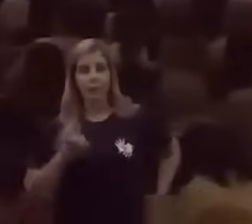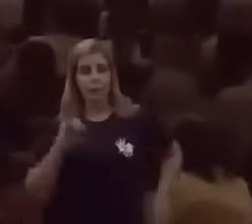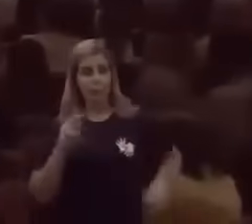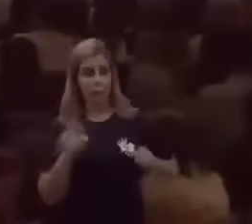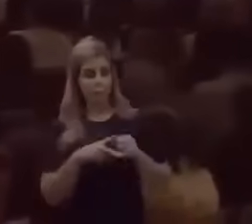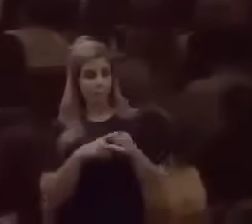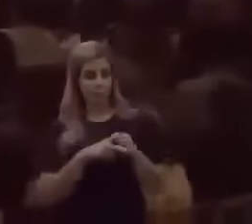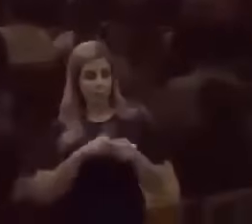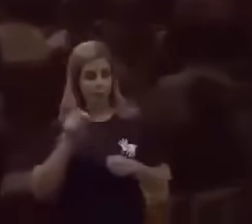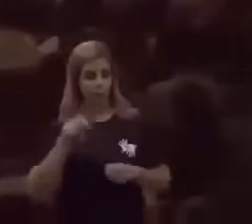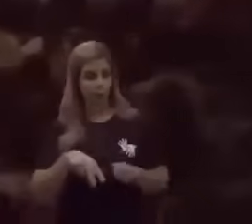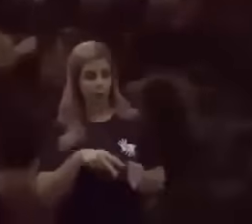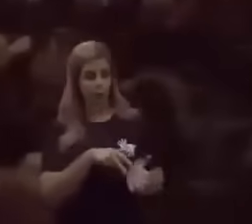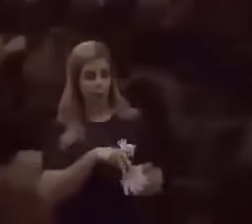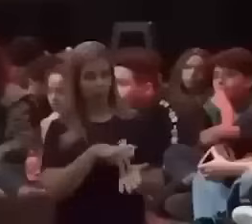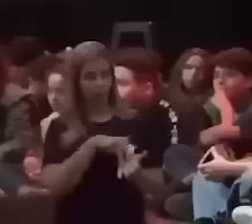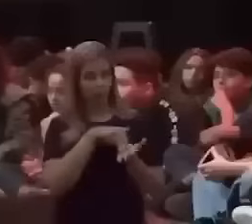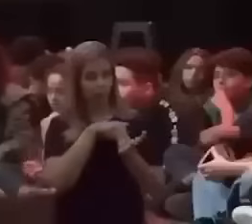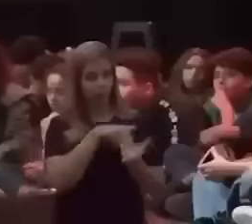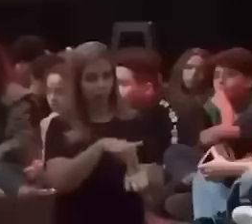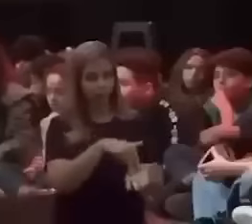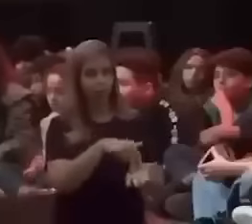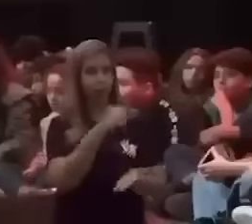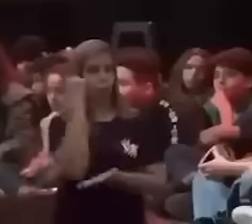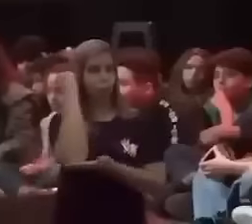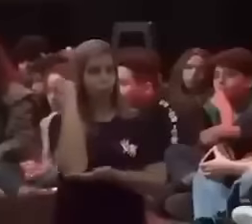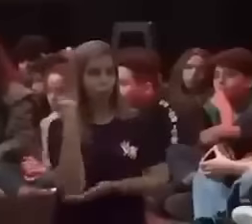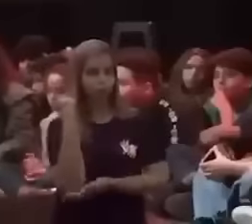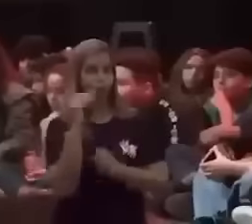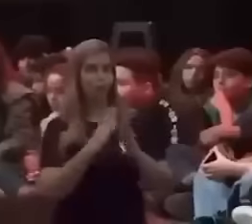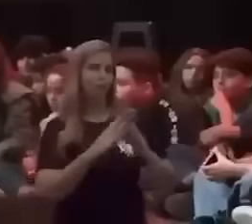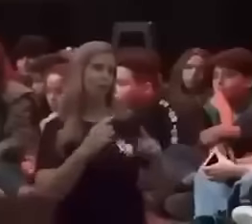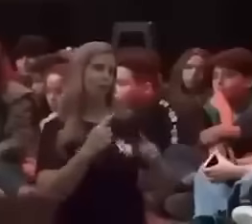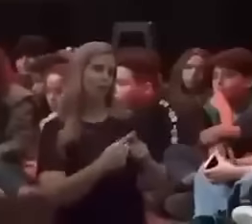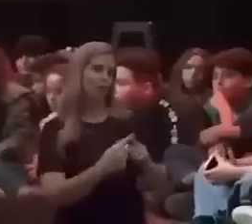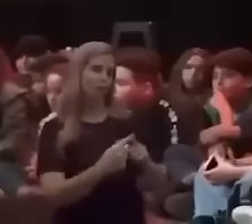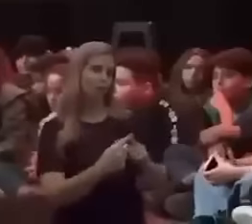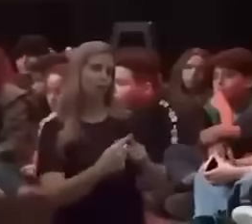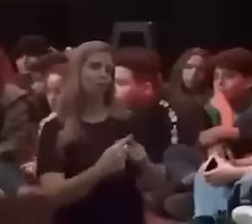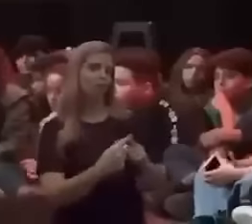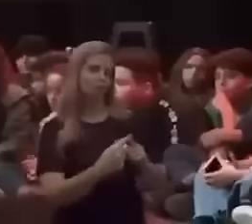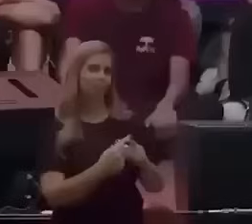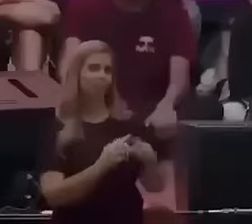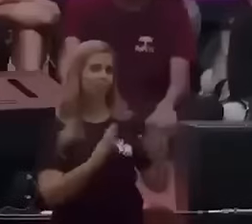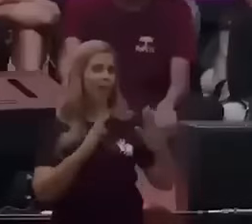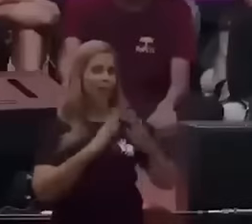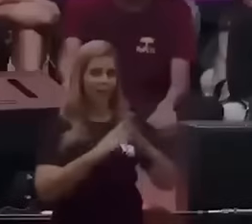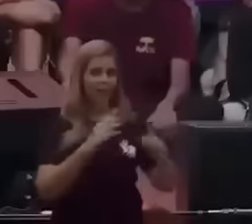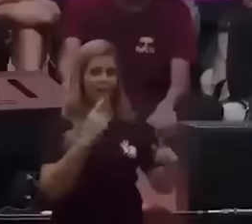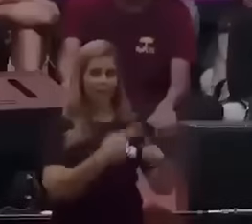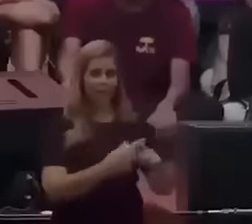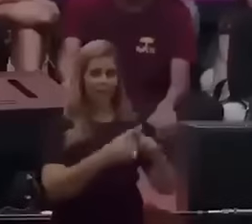Pedro fosse o fundamento da igreja, a igreja estaria edificada sobre areia movediça.